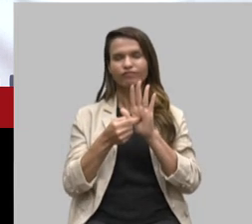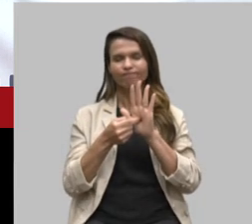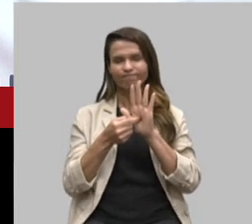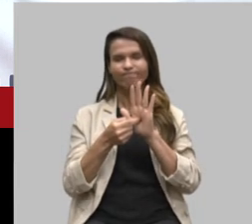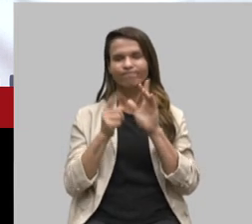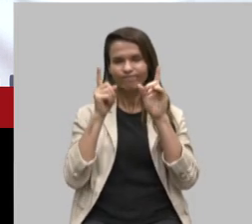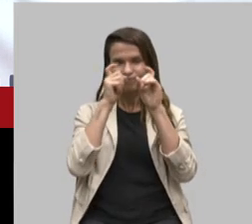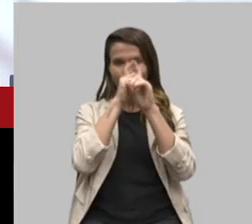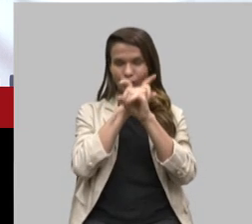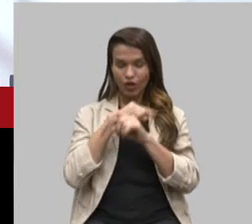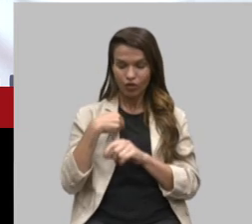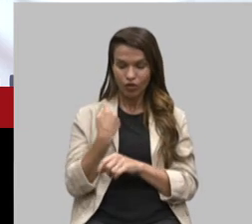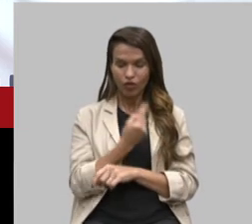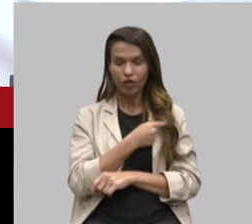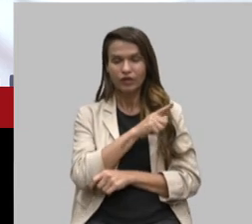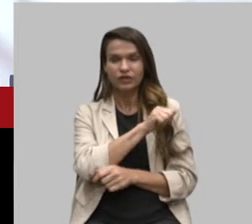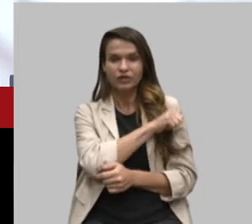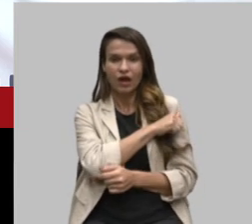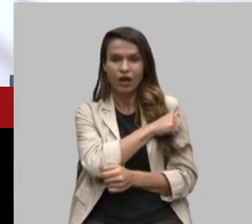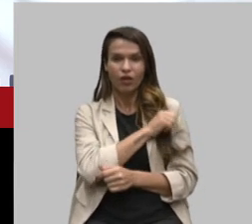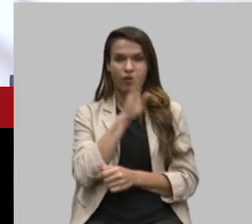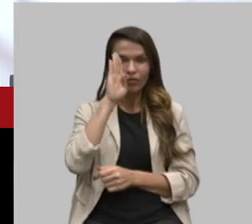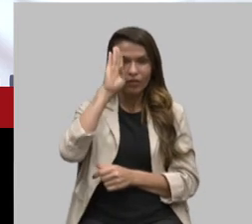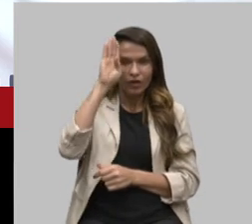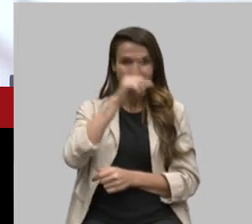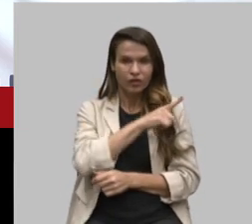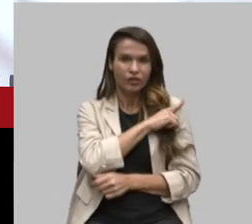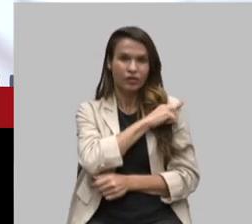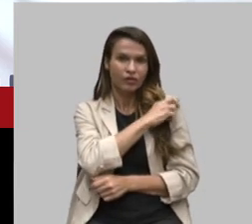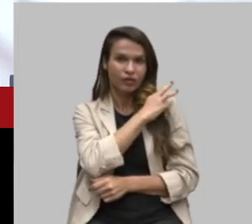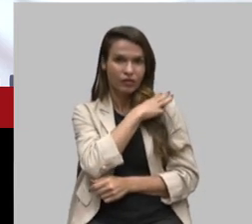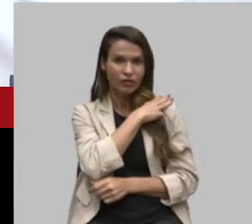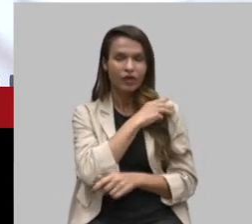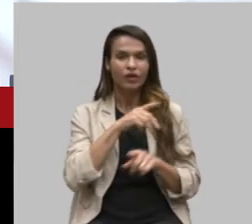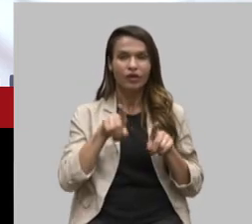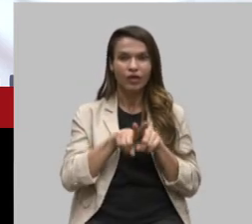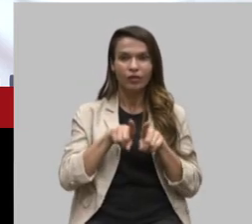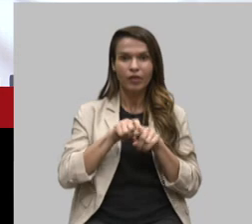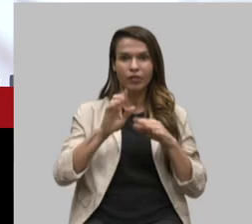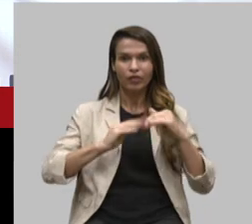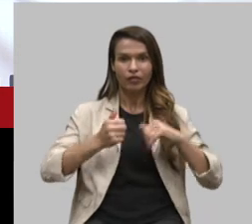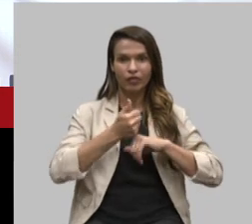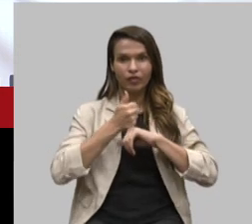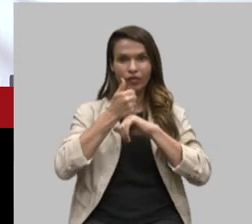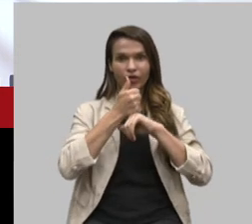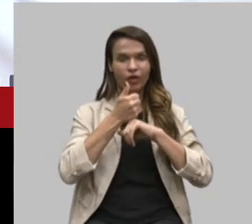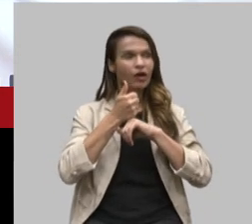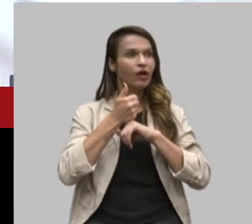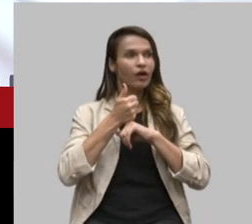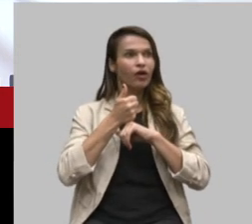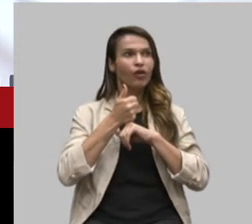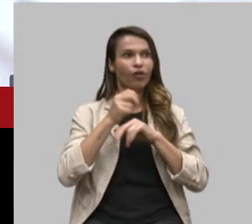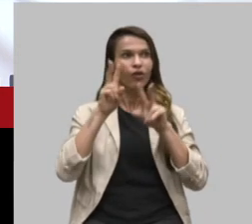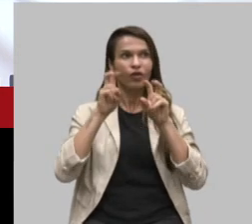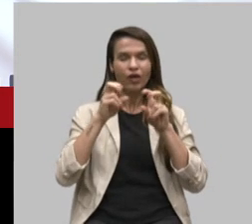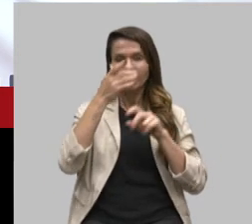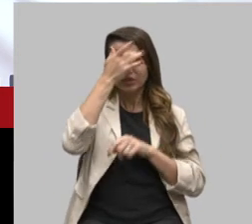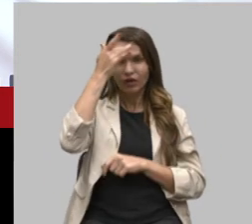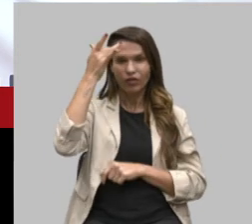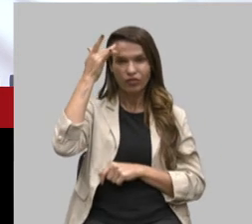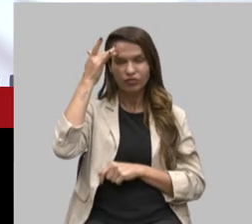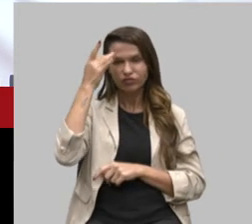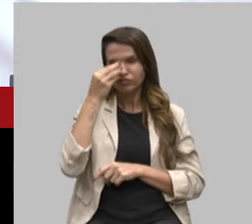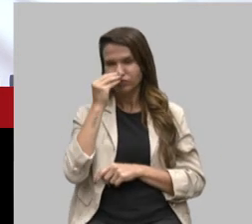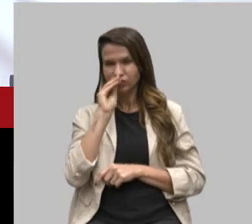Nós Alunos principalmente do ensino médio integral e para os profissionais o tópico saúde mental ele foi negligenciado até